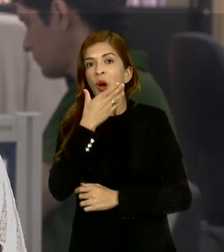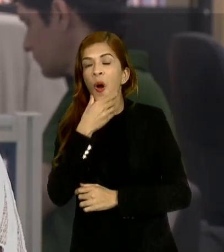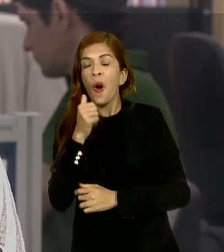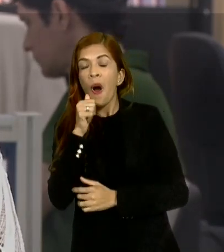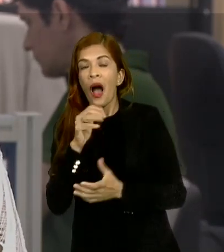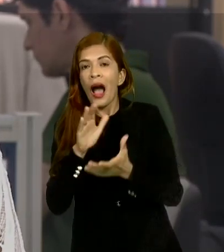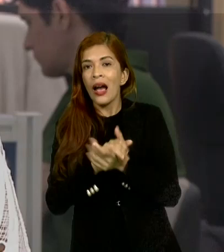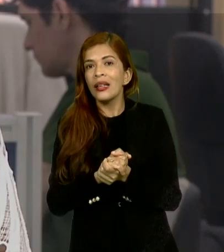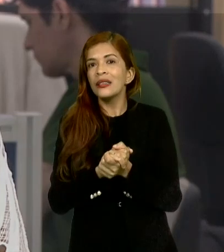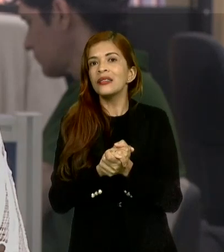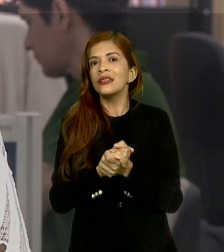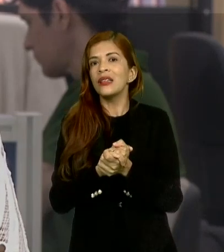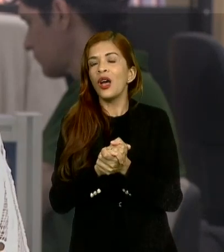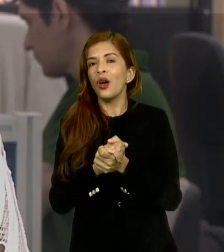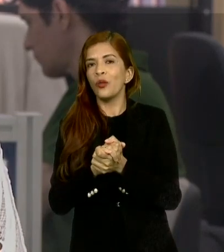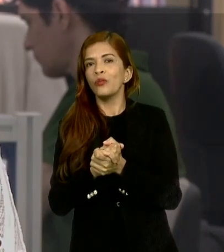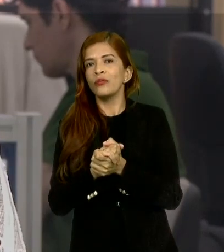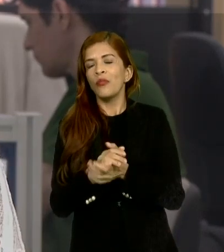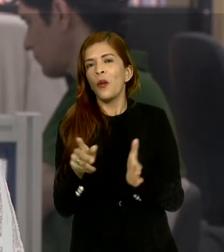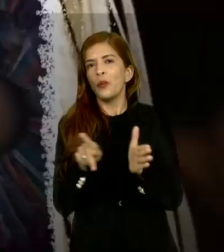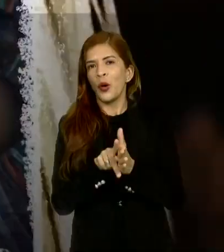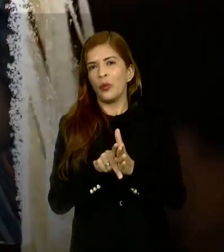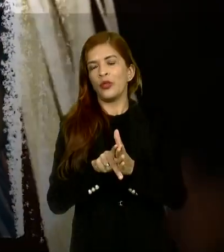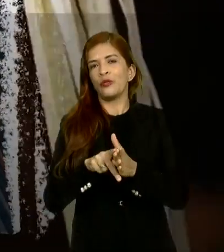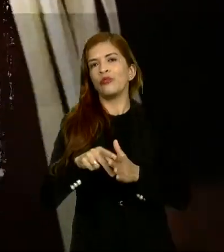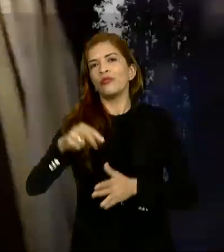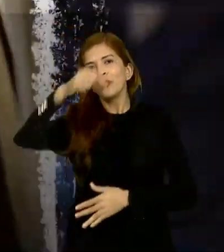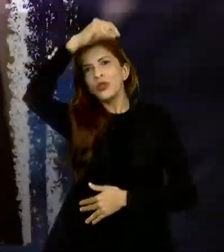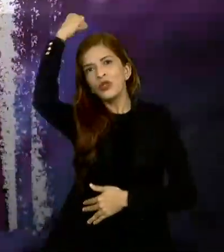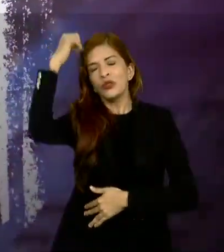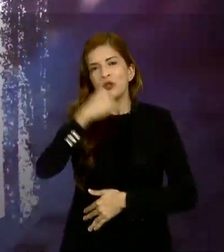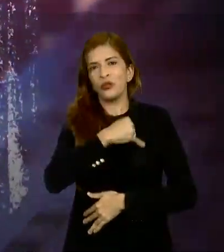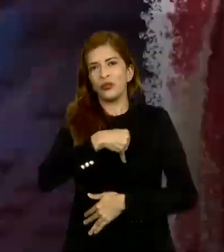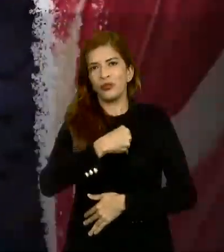de elementos típicos do nosso São João.